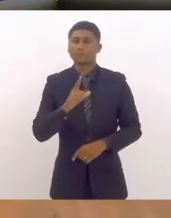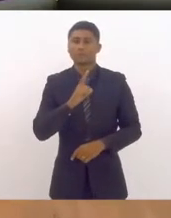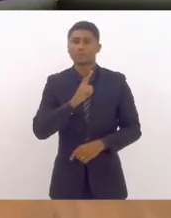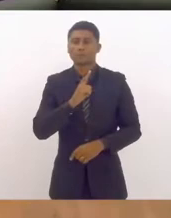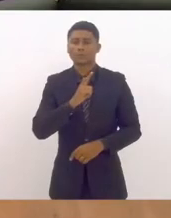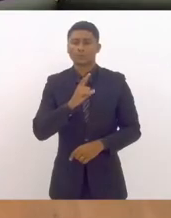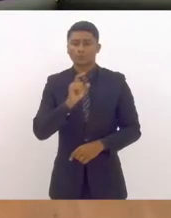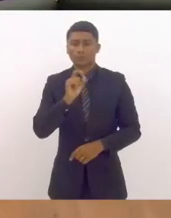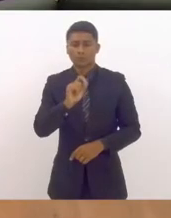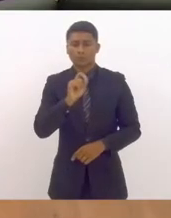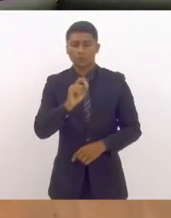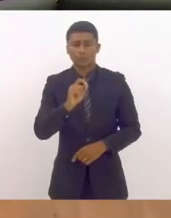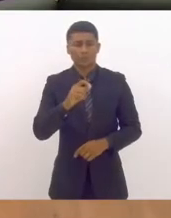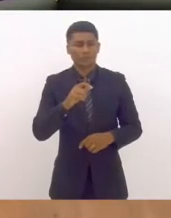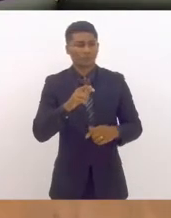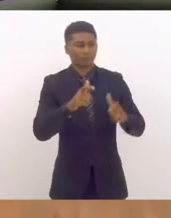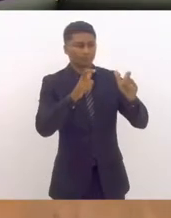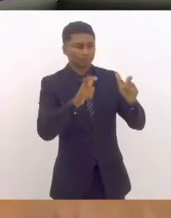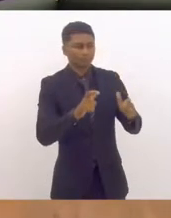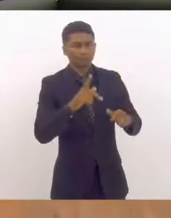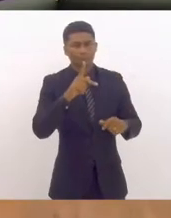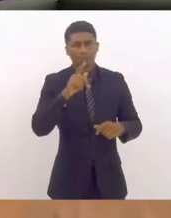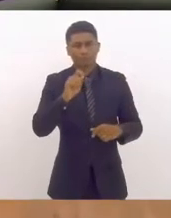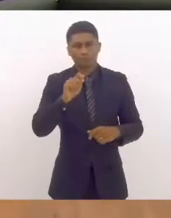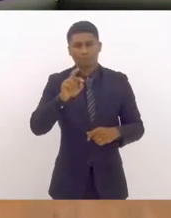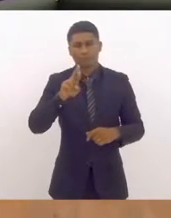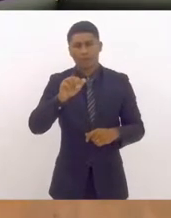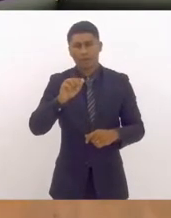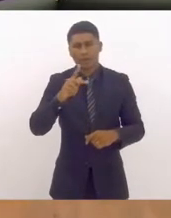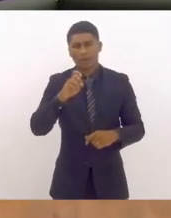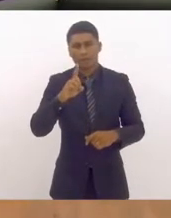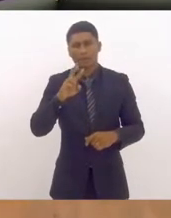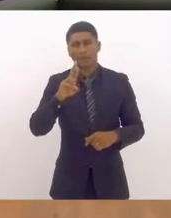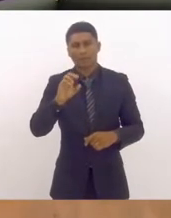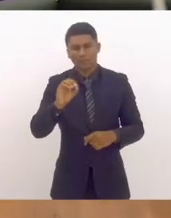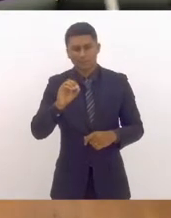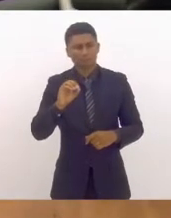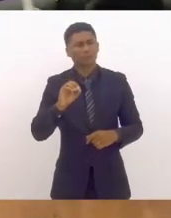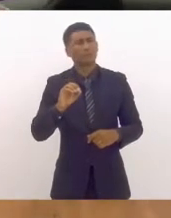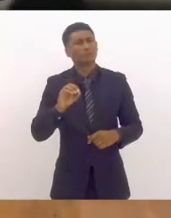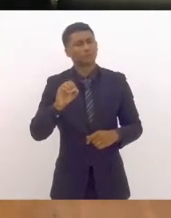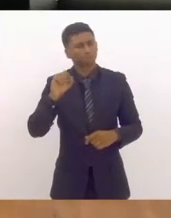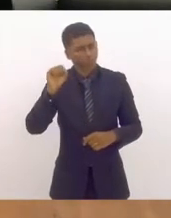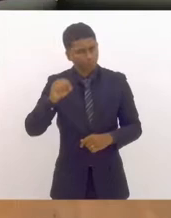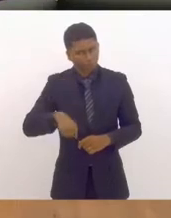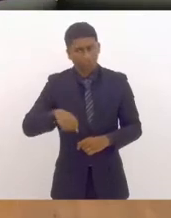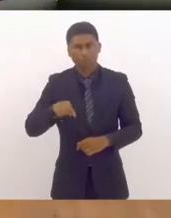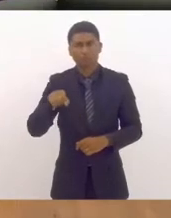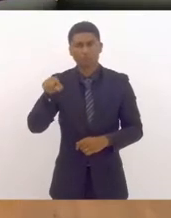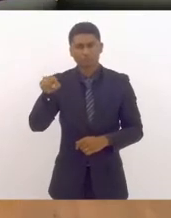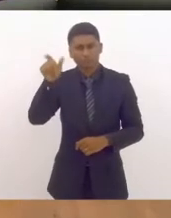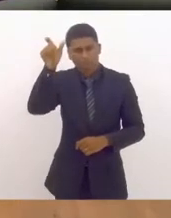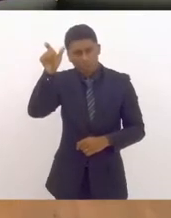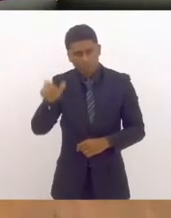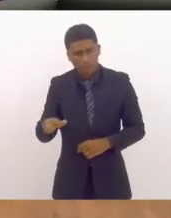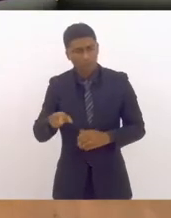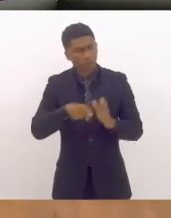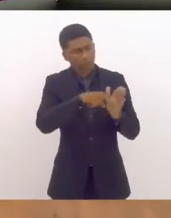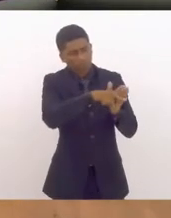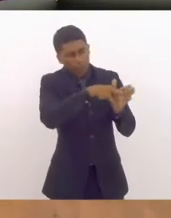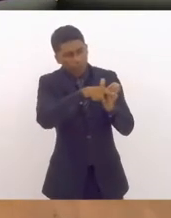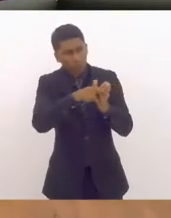temos a Para Pedro, e todos esses segmentos foram olhados pelo pessoal do Na Régua. Então, eu